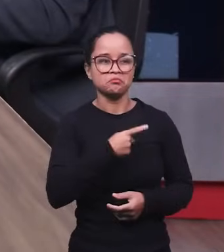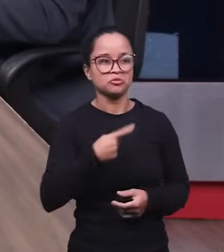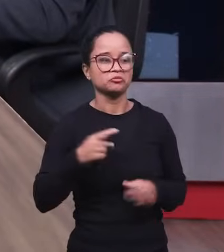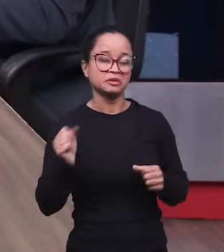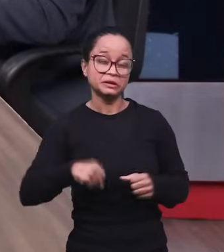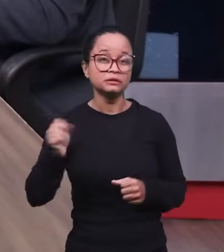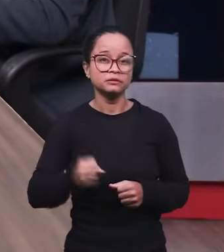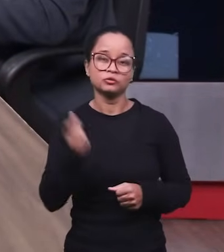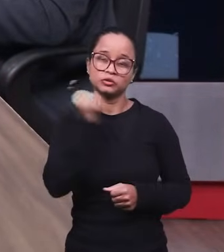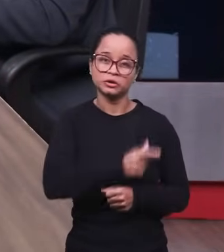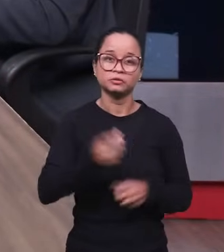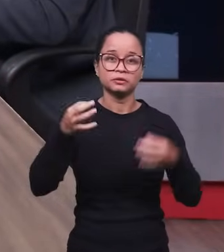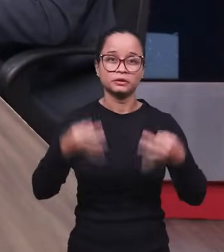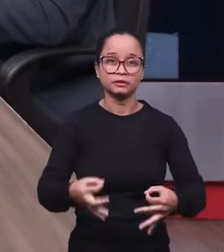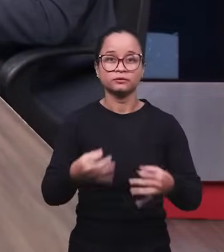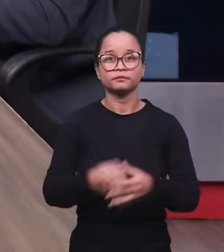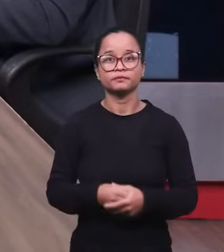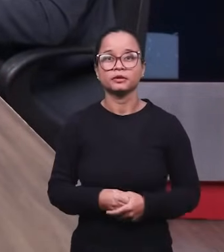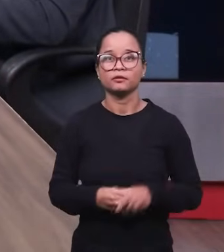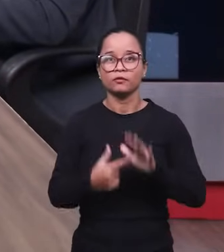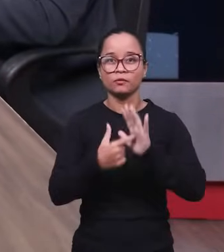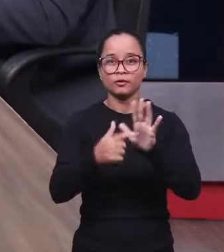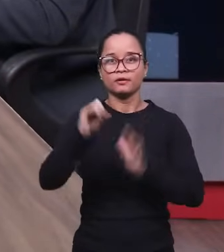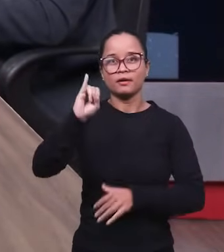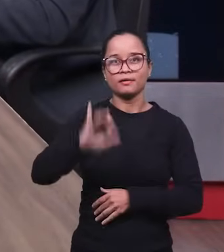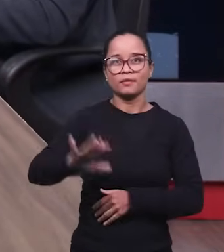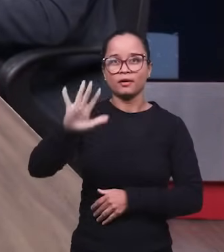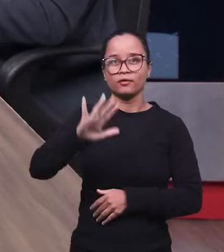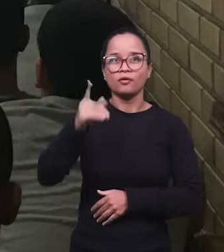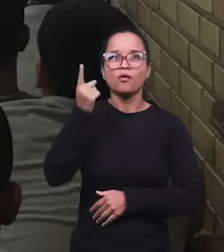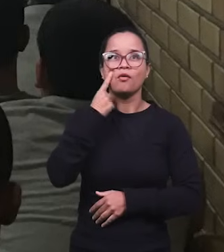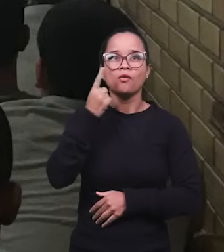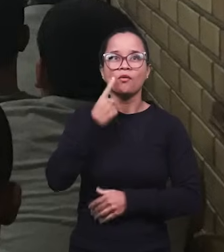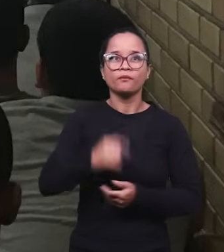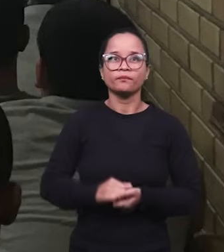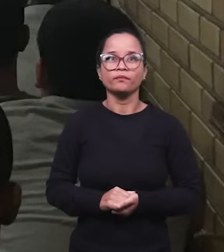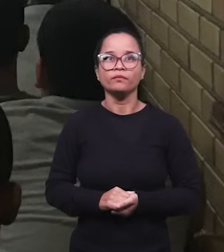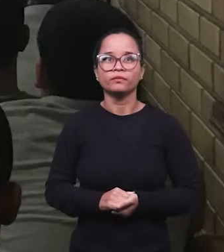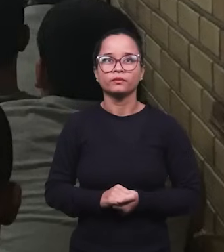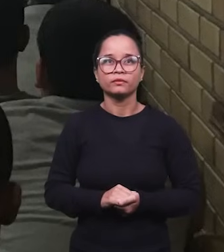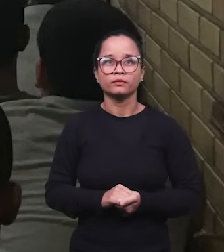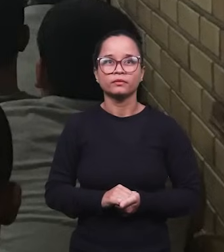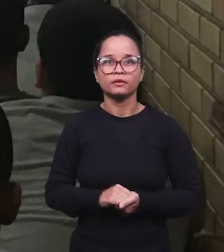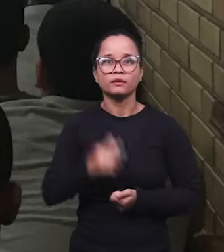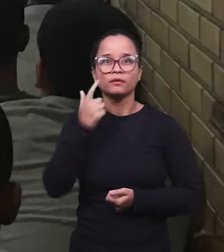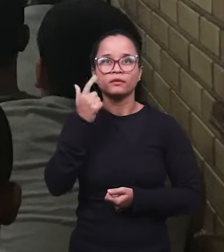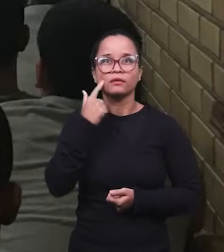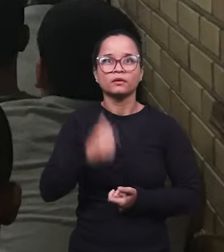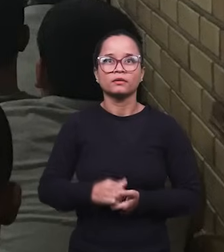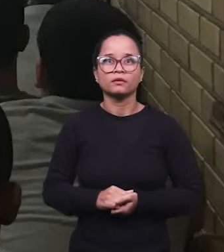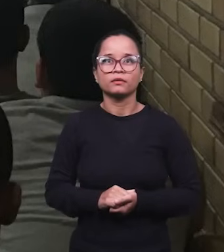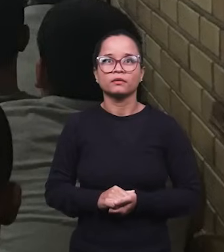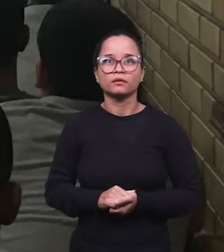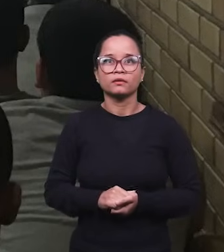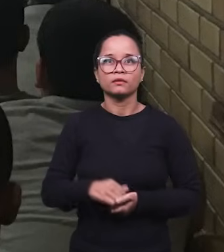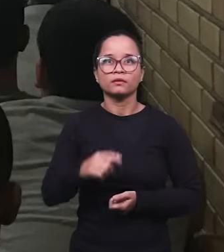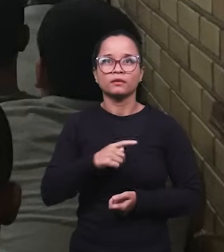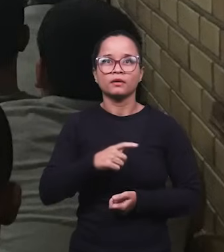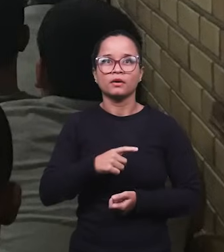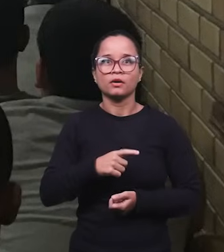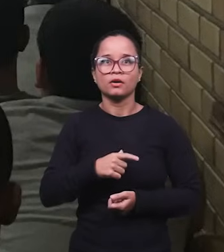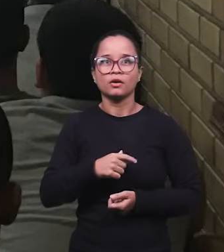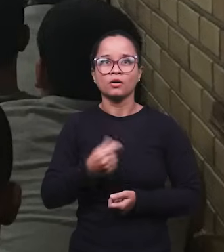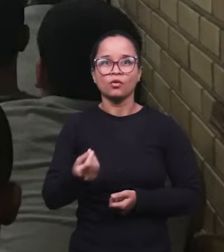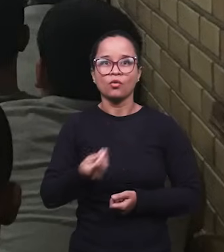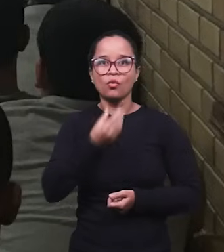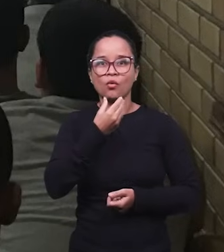Nós conseguimos fazer isso ali. Eu quero até mostrar a foto para poder... Ok, então nós vemos aqui na foto o rapaz ali sentado numa cadeira